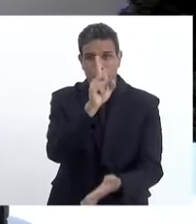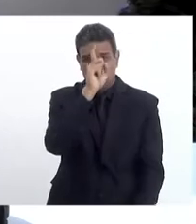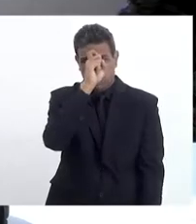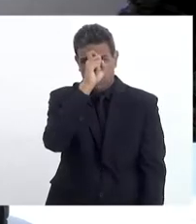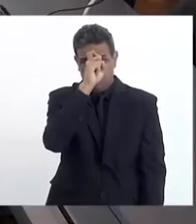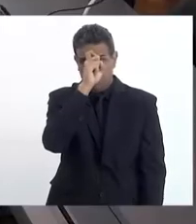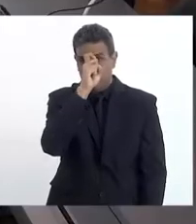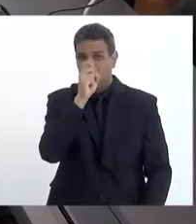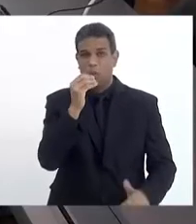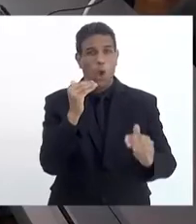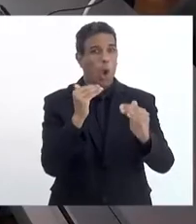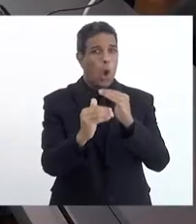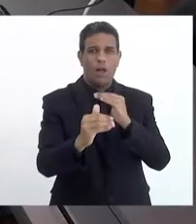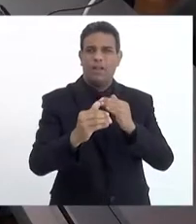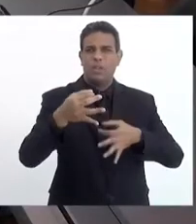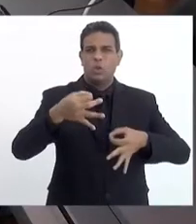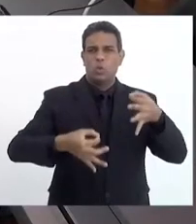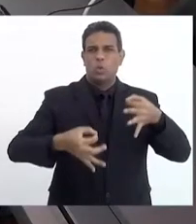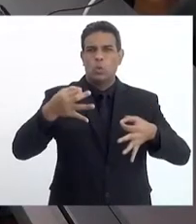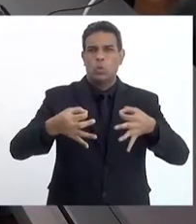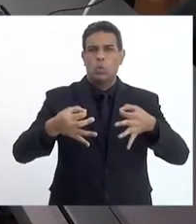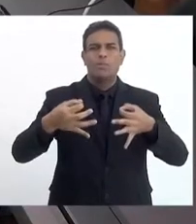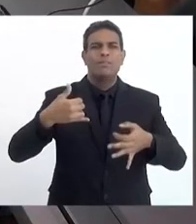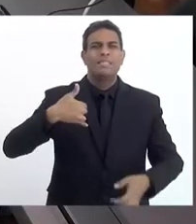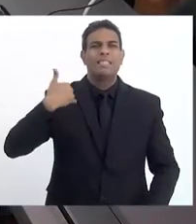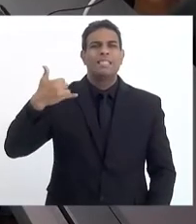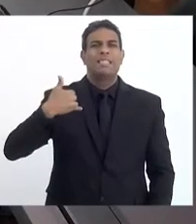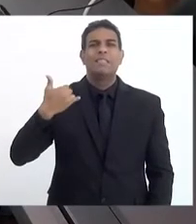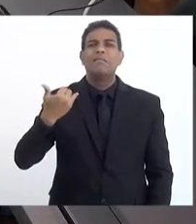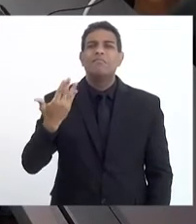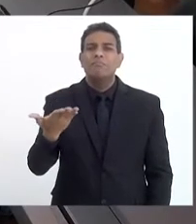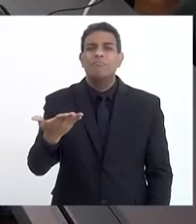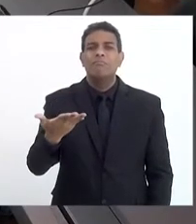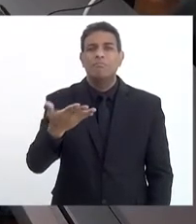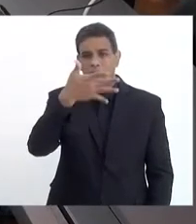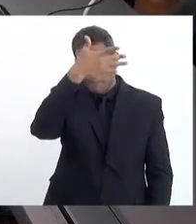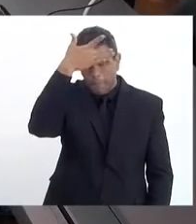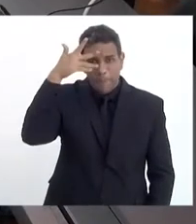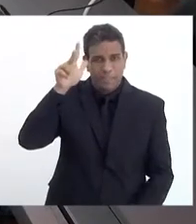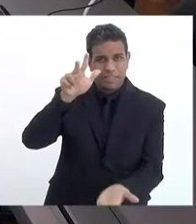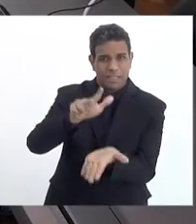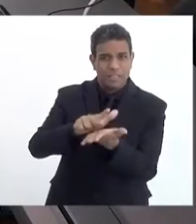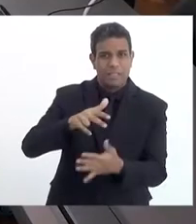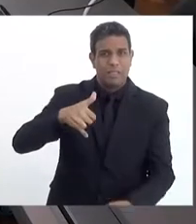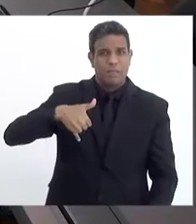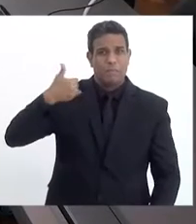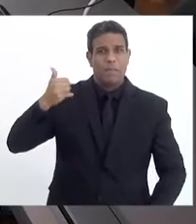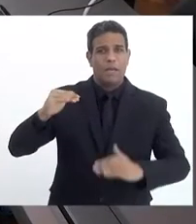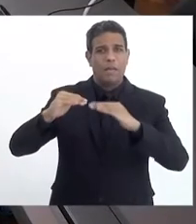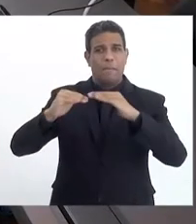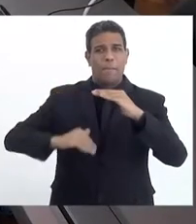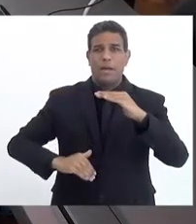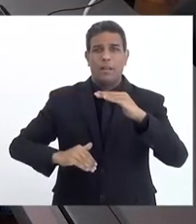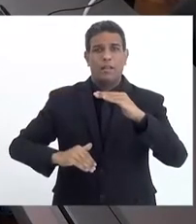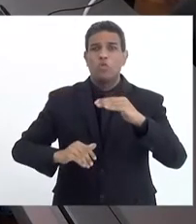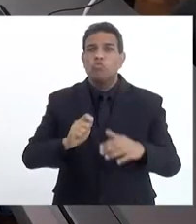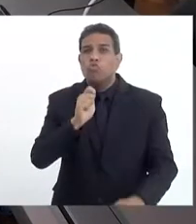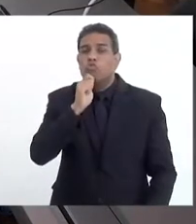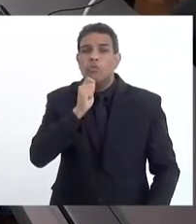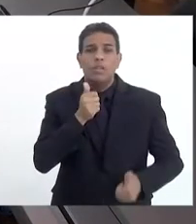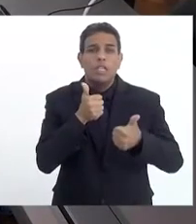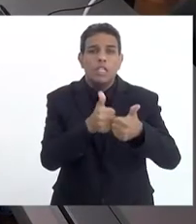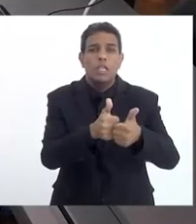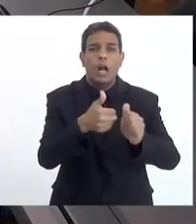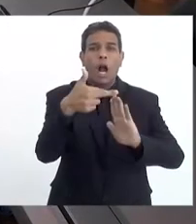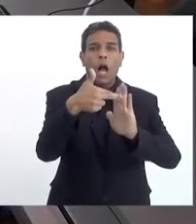Parecer pela injuridicidade. Se o paciente internado for menor de 12, não pode vacinar porque não tem protocolo. Se